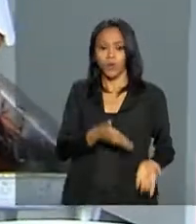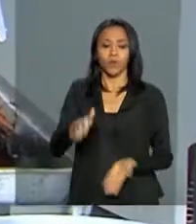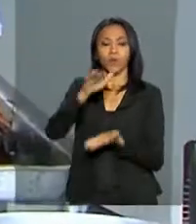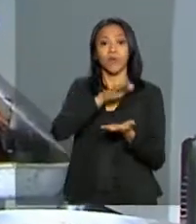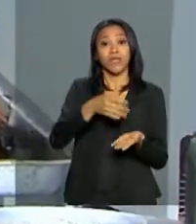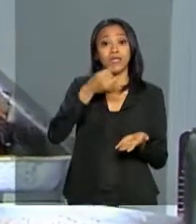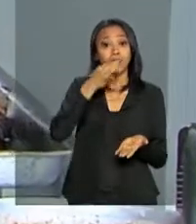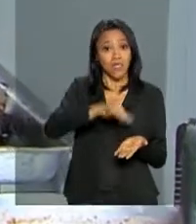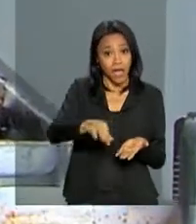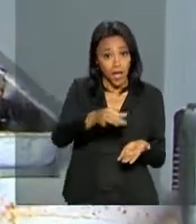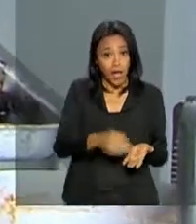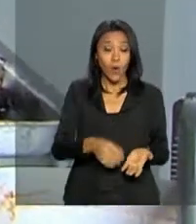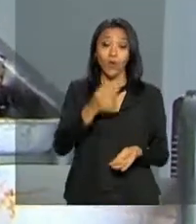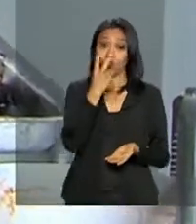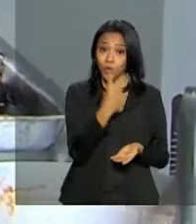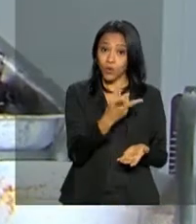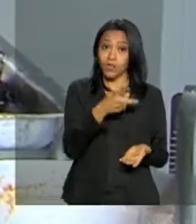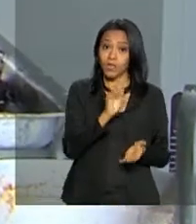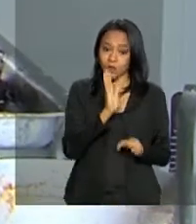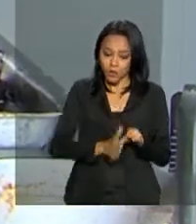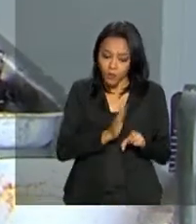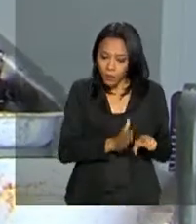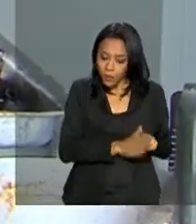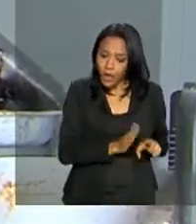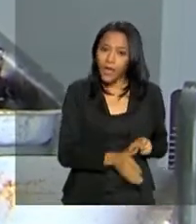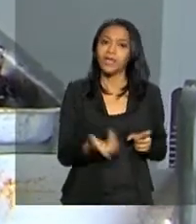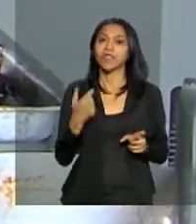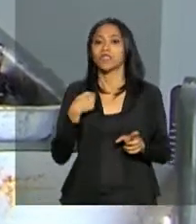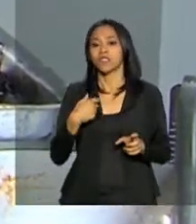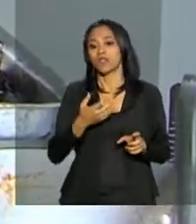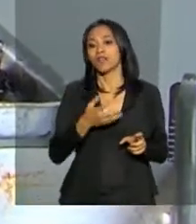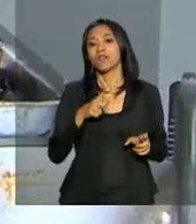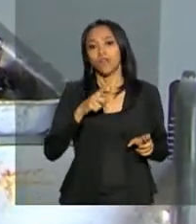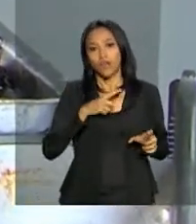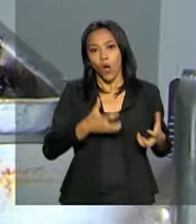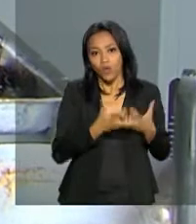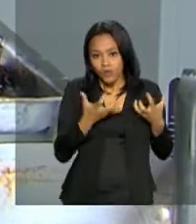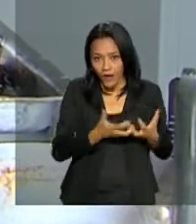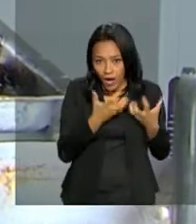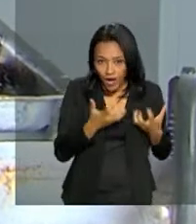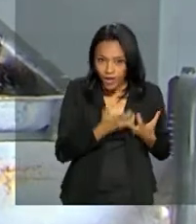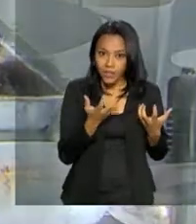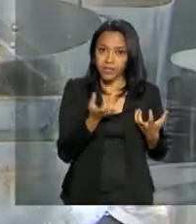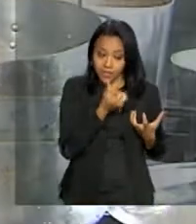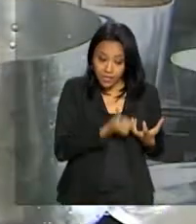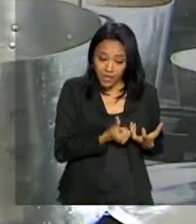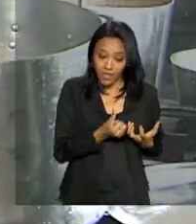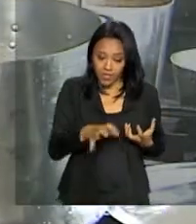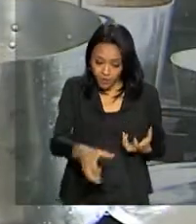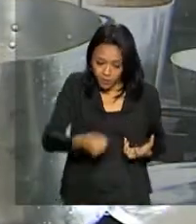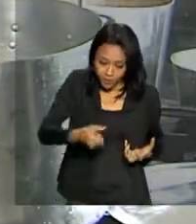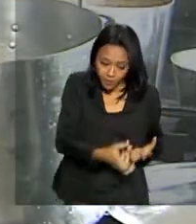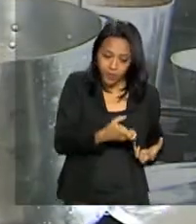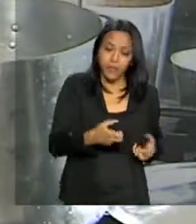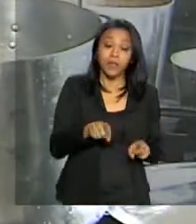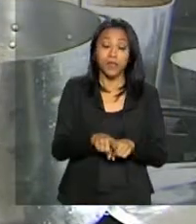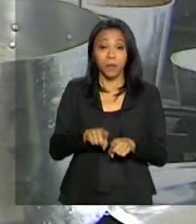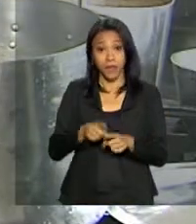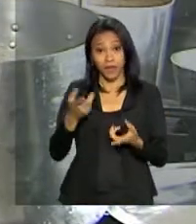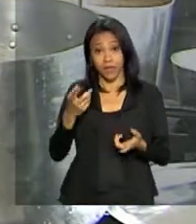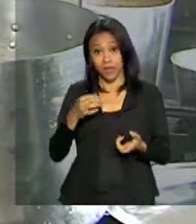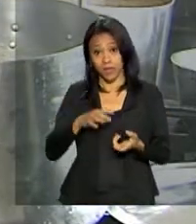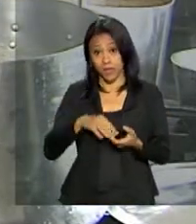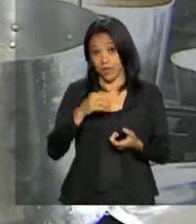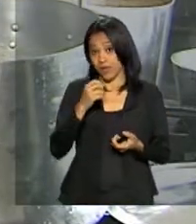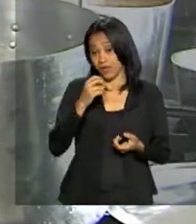quilos de tomate, alface são 6 pés de alface, pimentão vai meio quilo, um